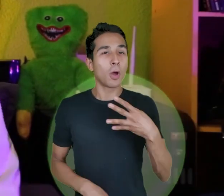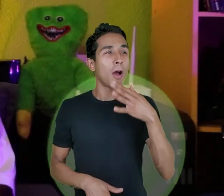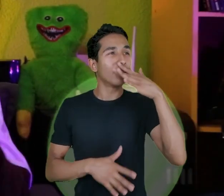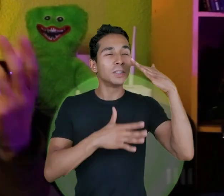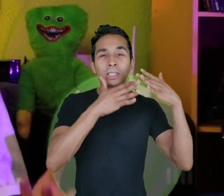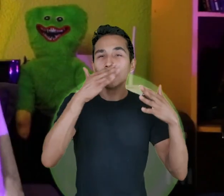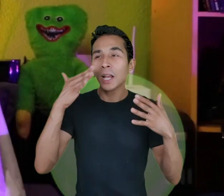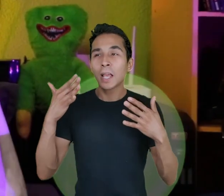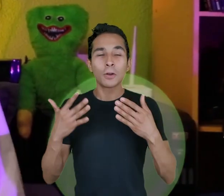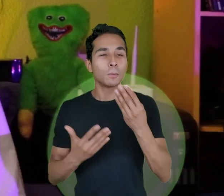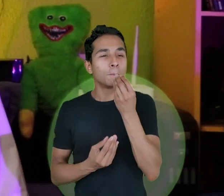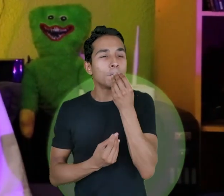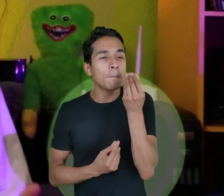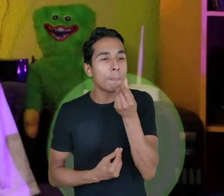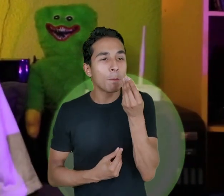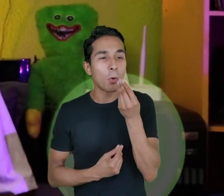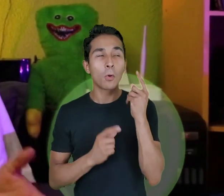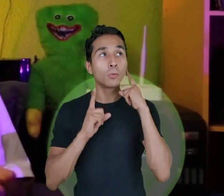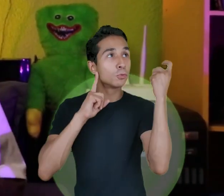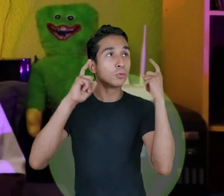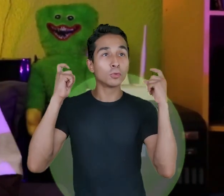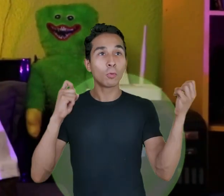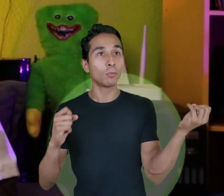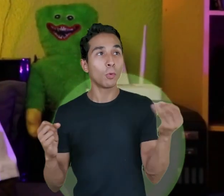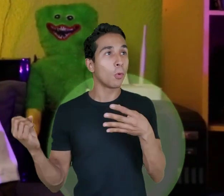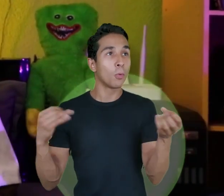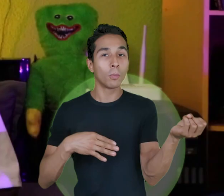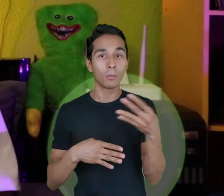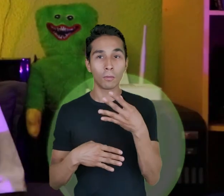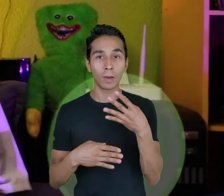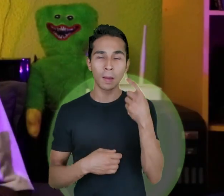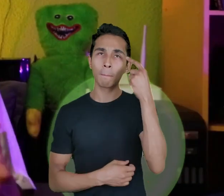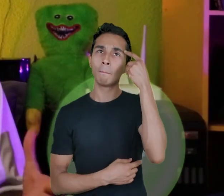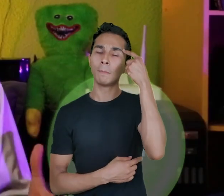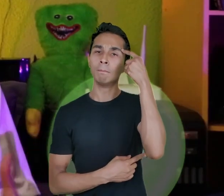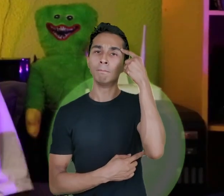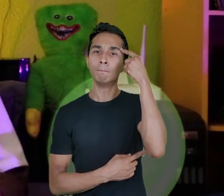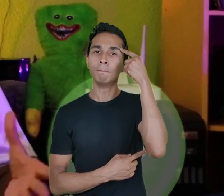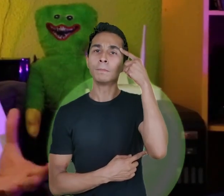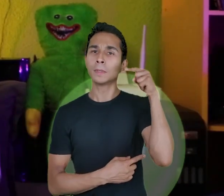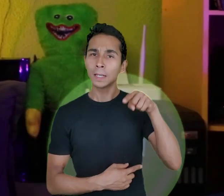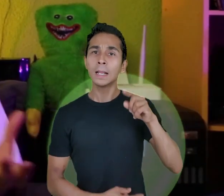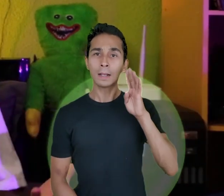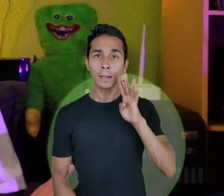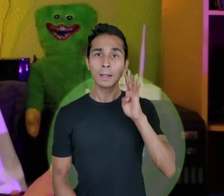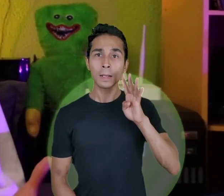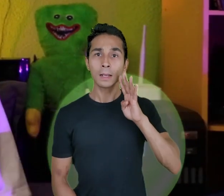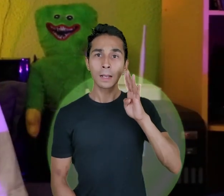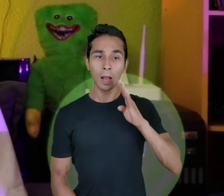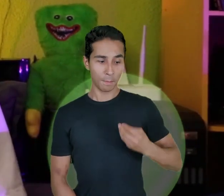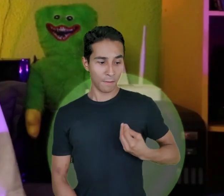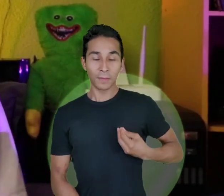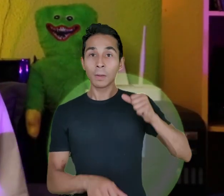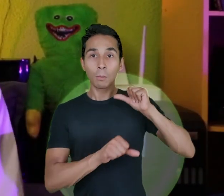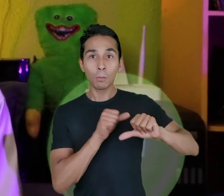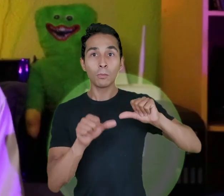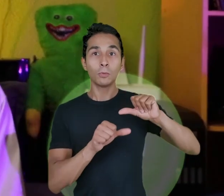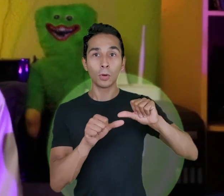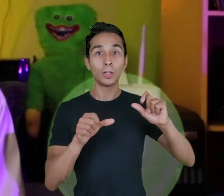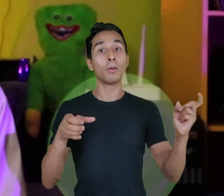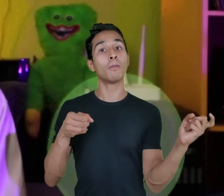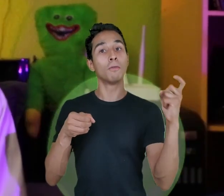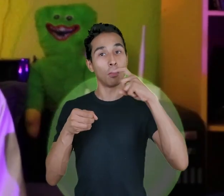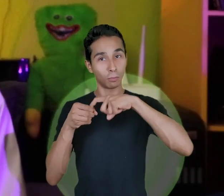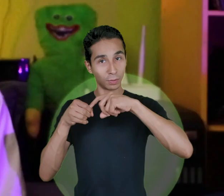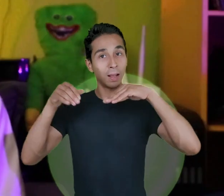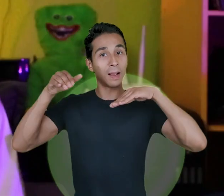sabores, cores, sons. E ele pensando no coletivo, ele falou, poxa, isso é muito legal, isso revolucionou a minha vida, vou voltar para a